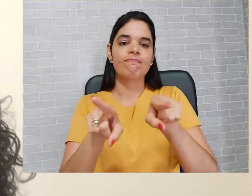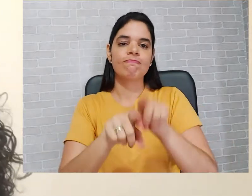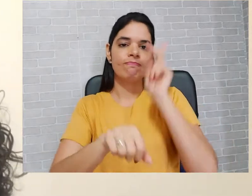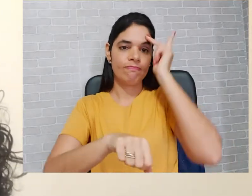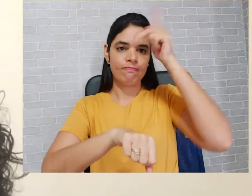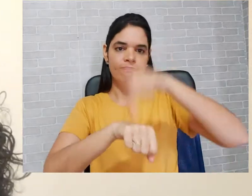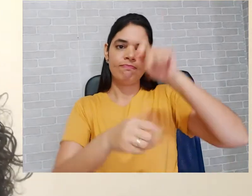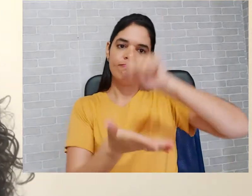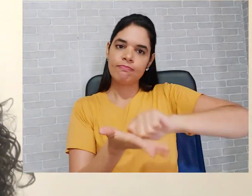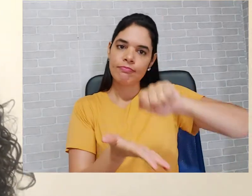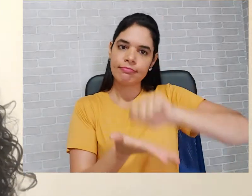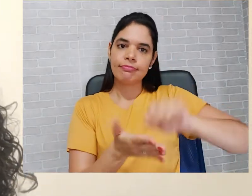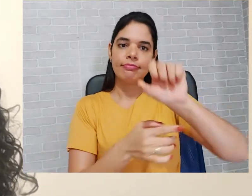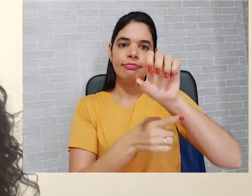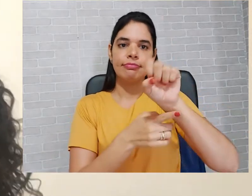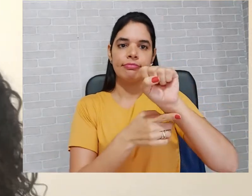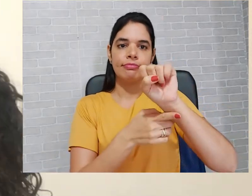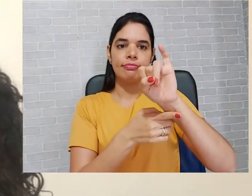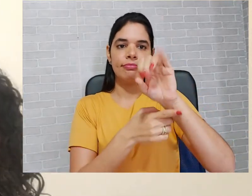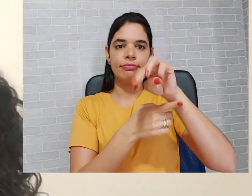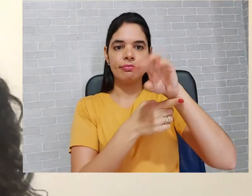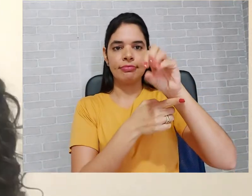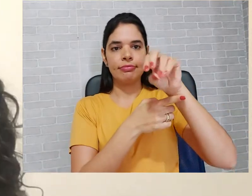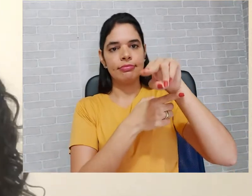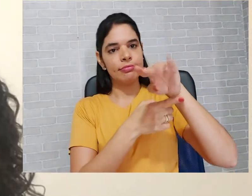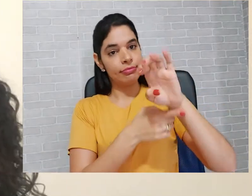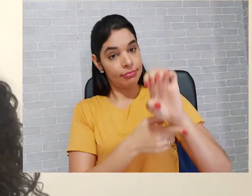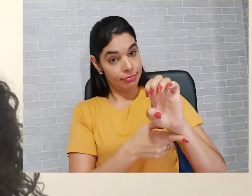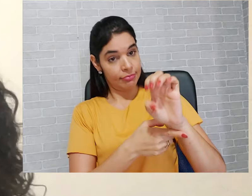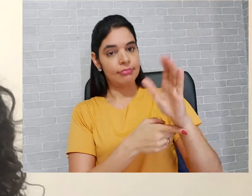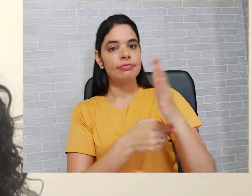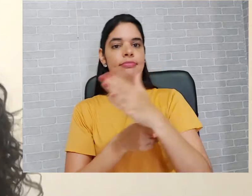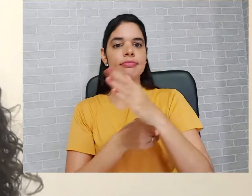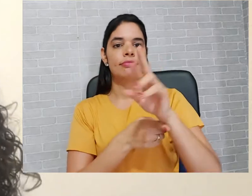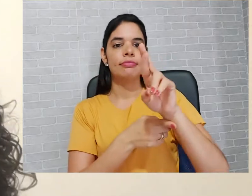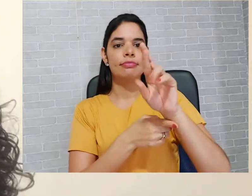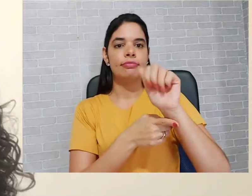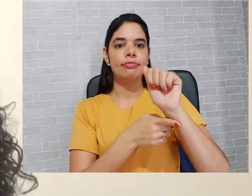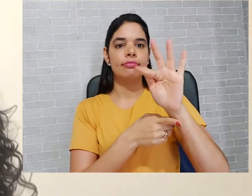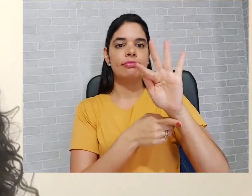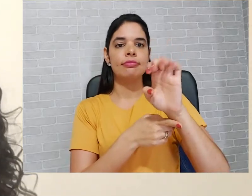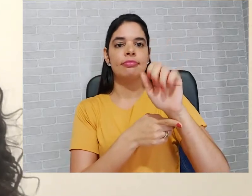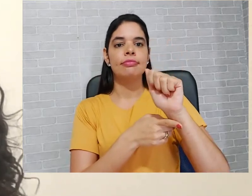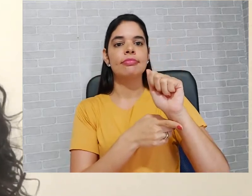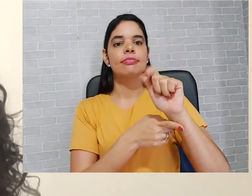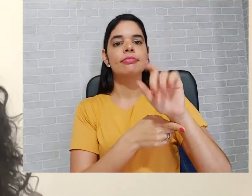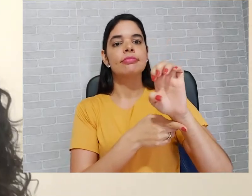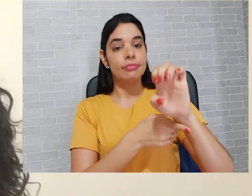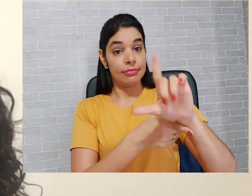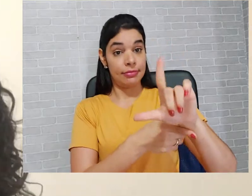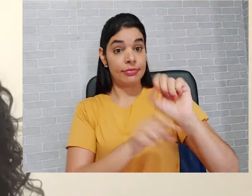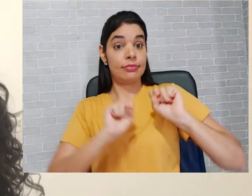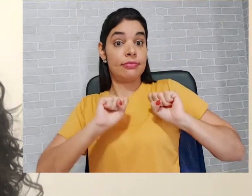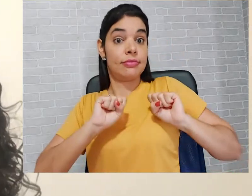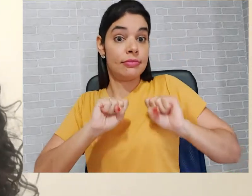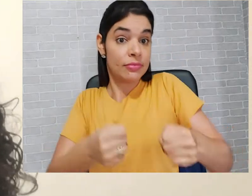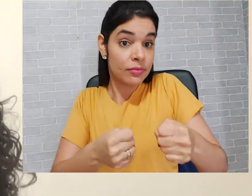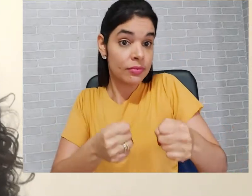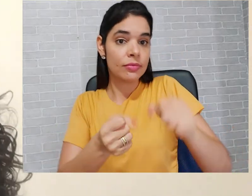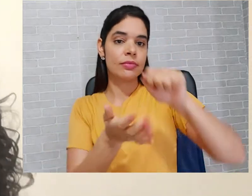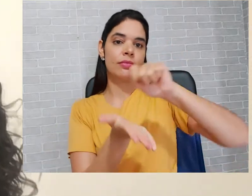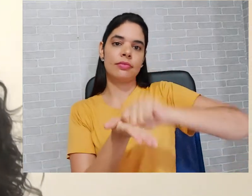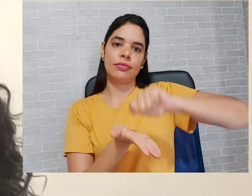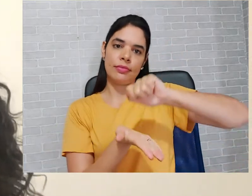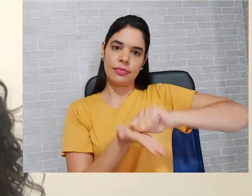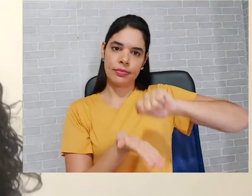como Simone Schwarzbart, Raphael Confiant, Patrick Chamoiseau, por exemplo, eles defendem